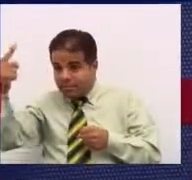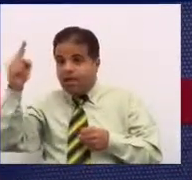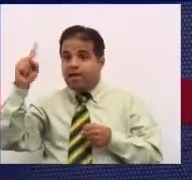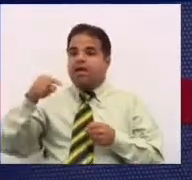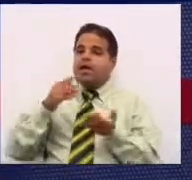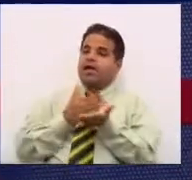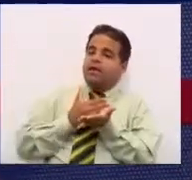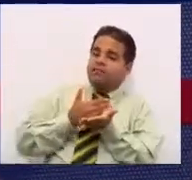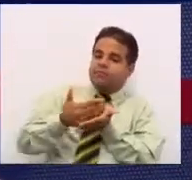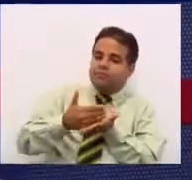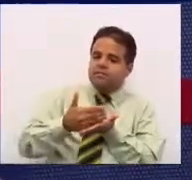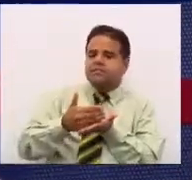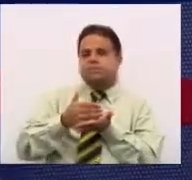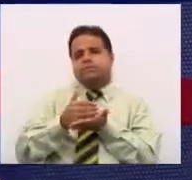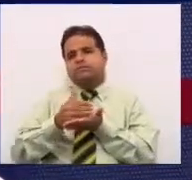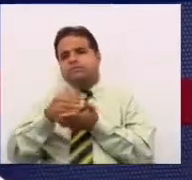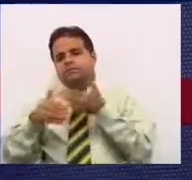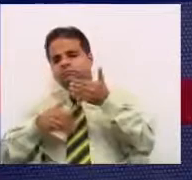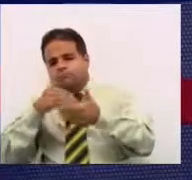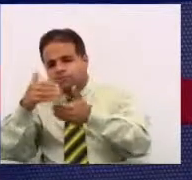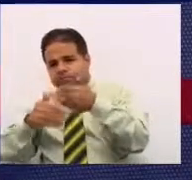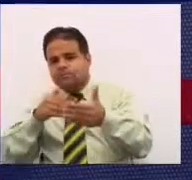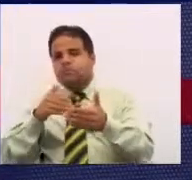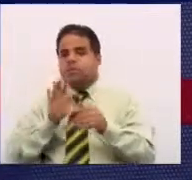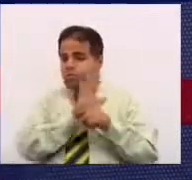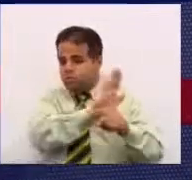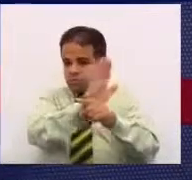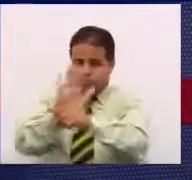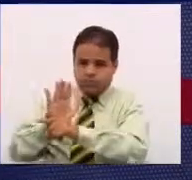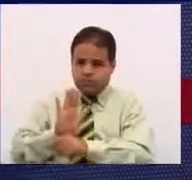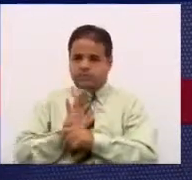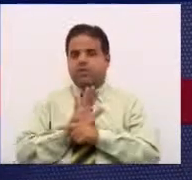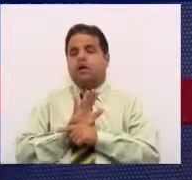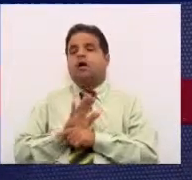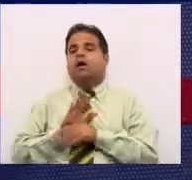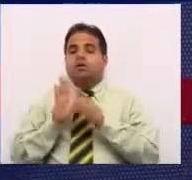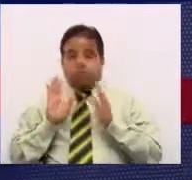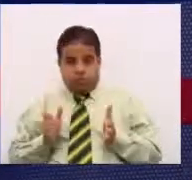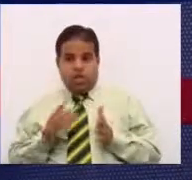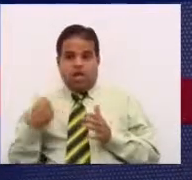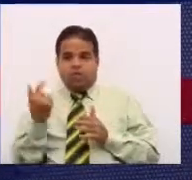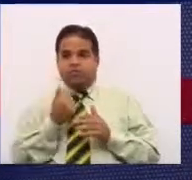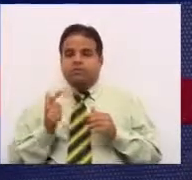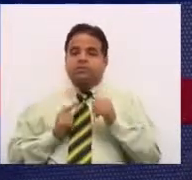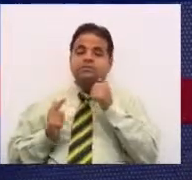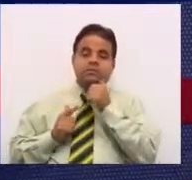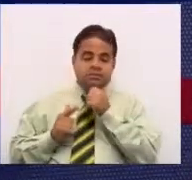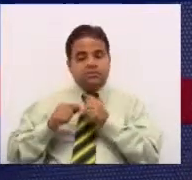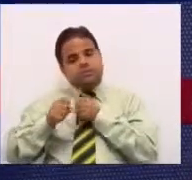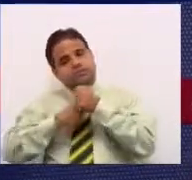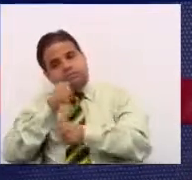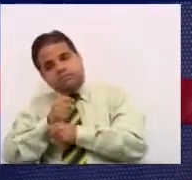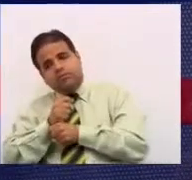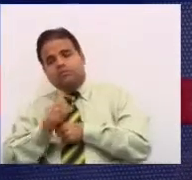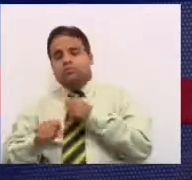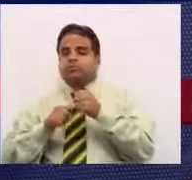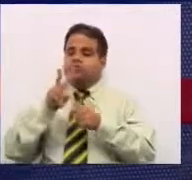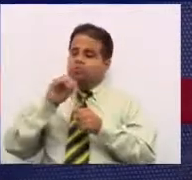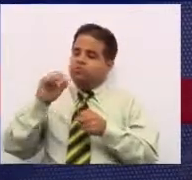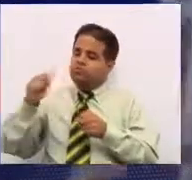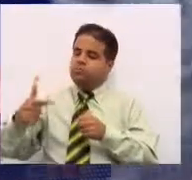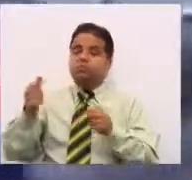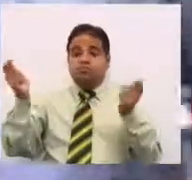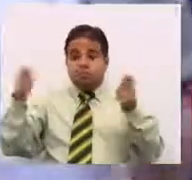partir do acervo das contribuições que nós tivemos durante a discussão de 2012, nós possamos,